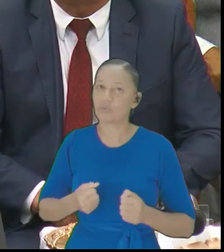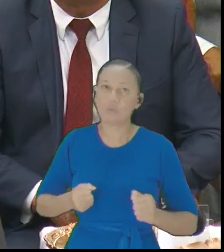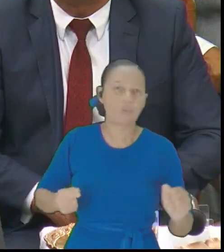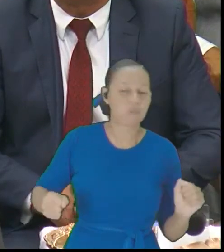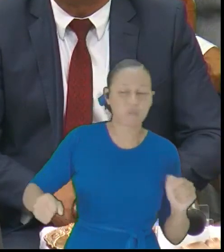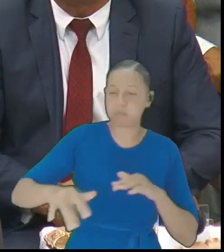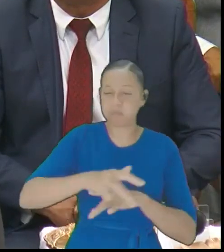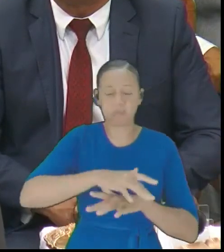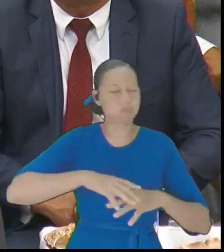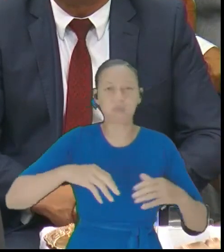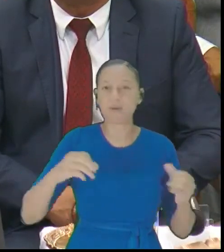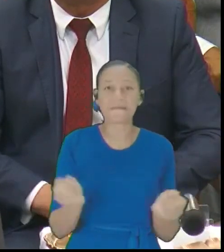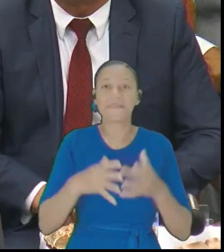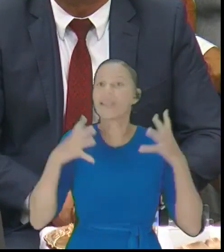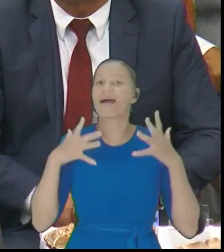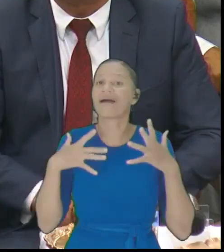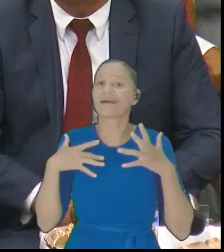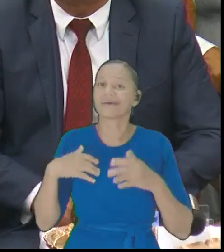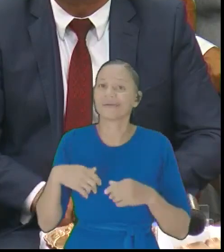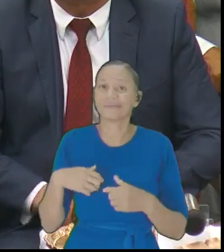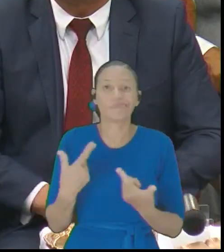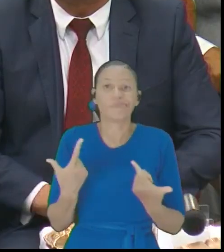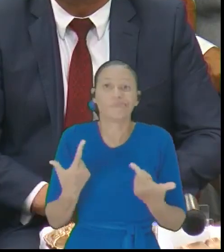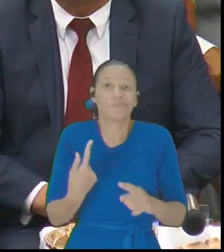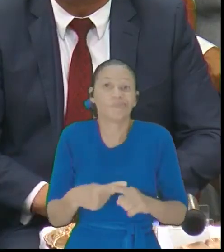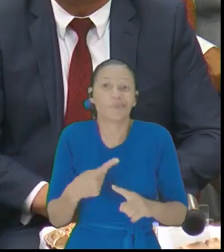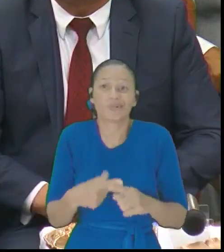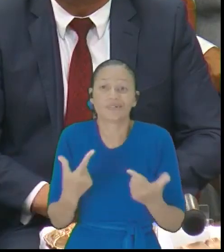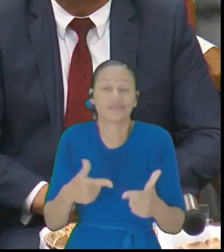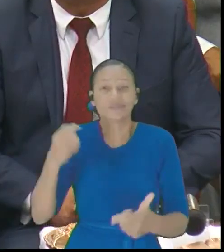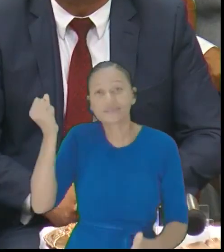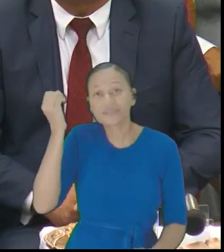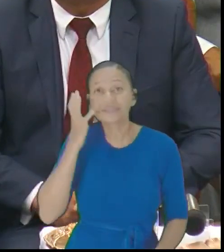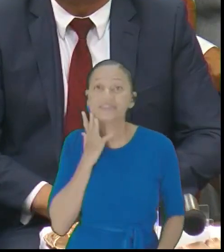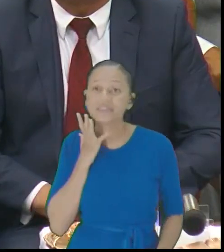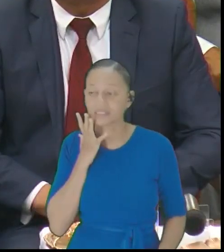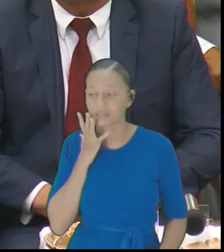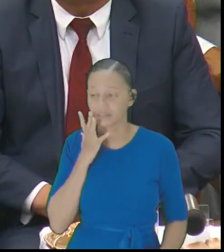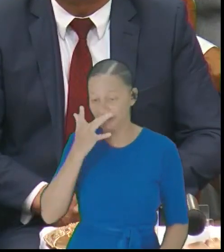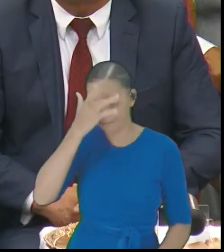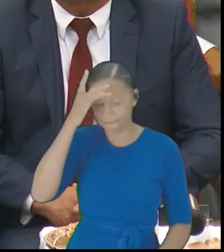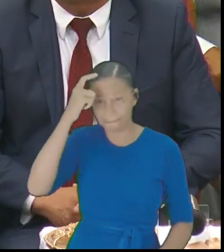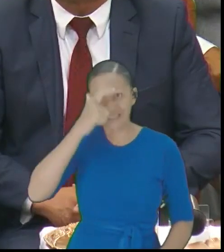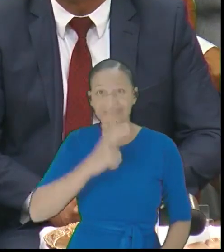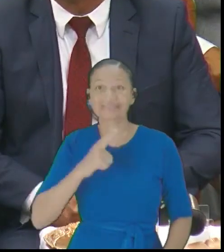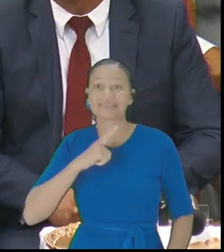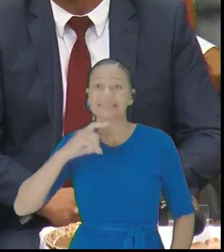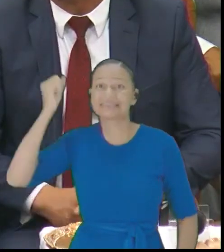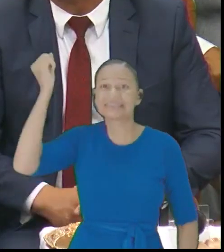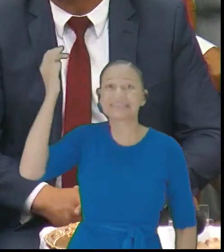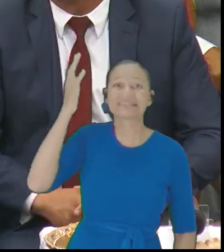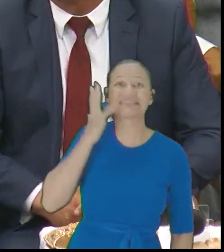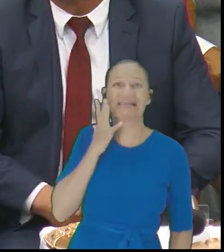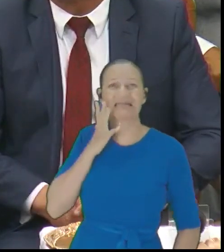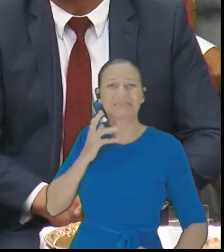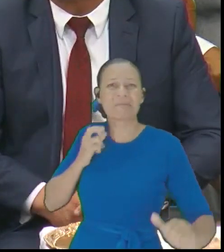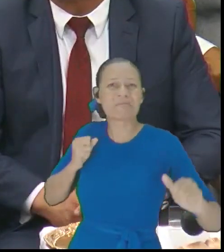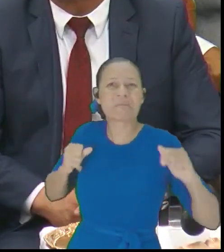essa graça não consegue fazer. Irmão, é sub-humano o que alguém que tem a graça de Deus consegue